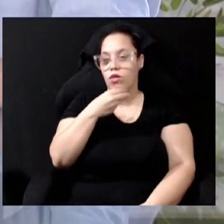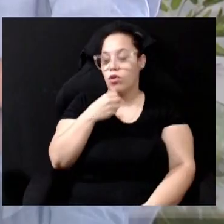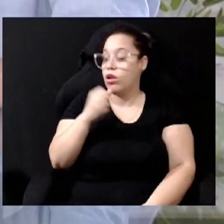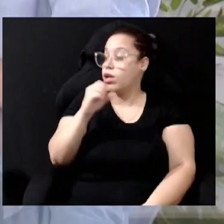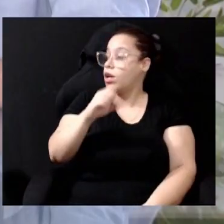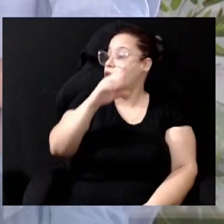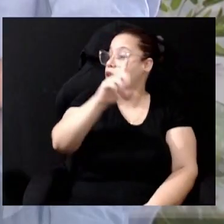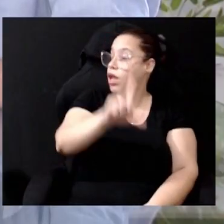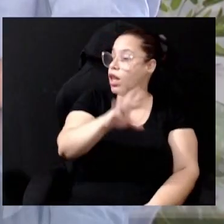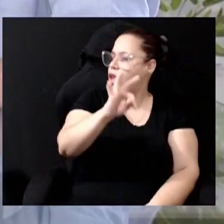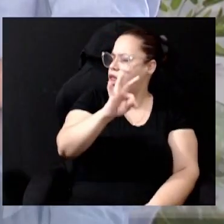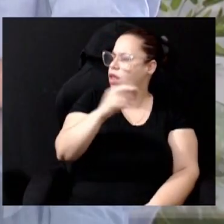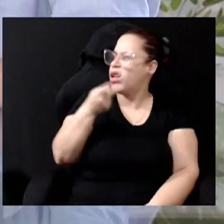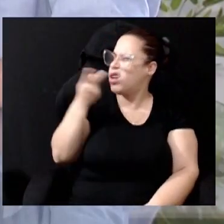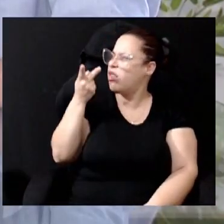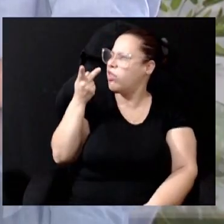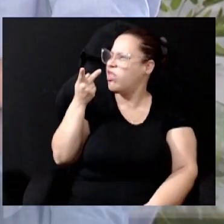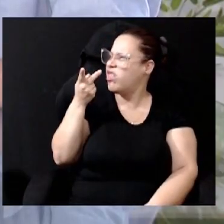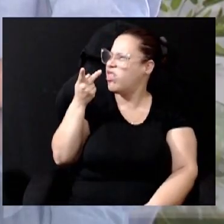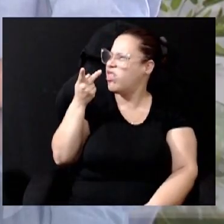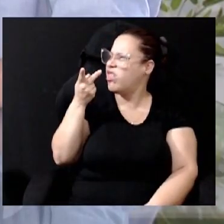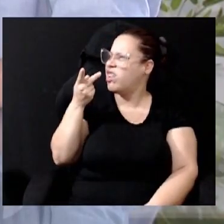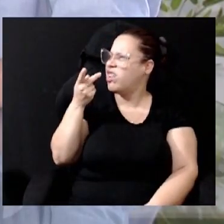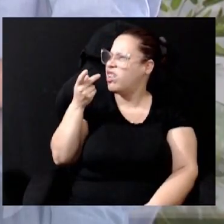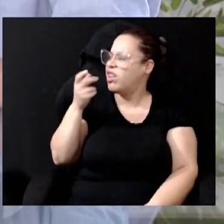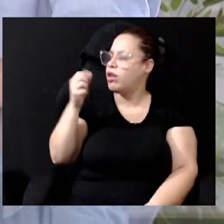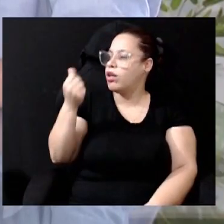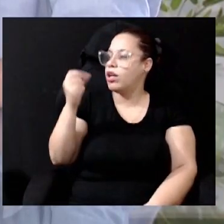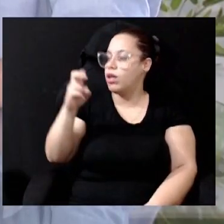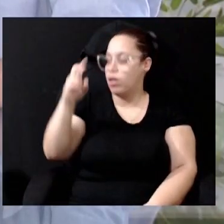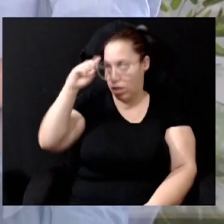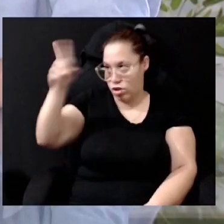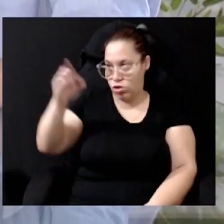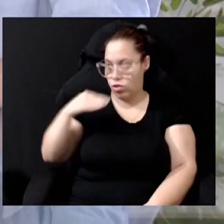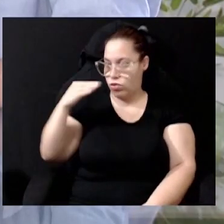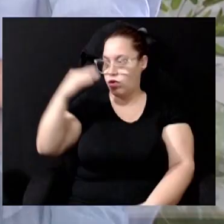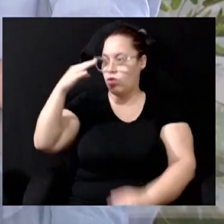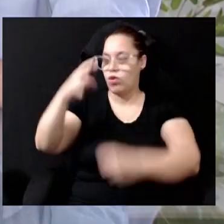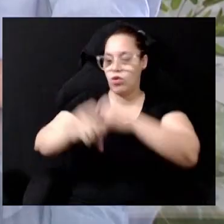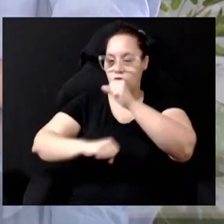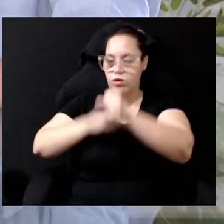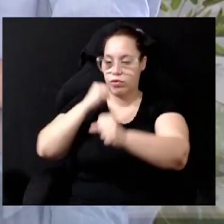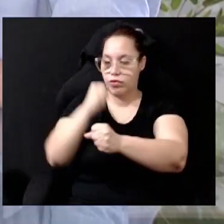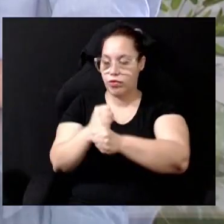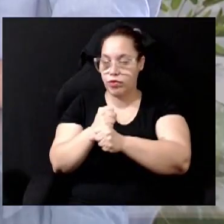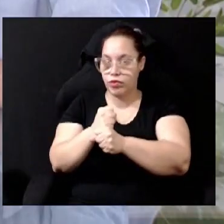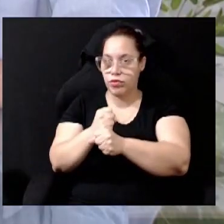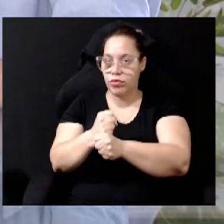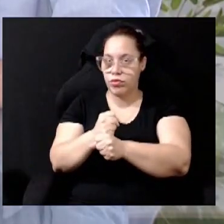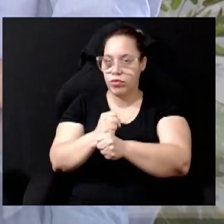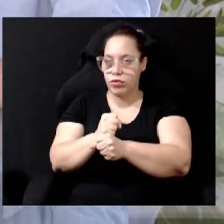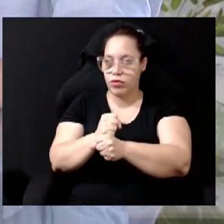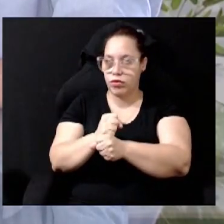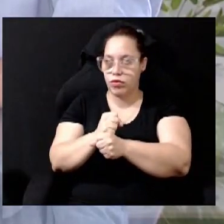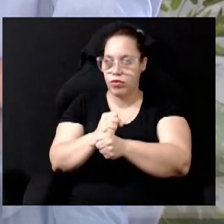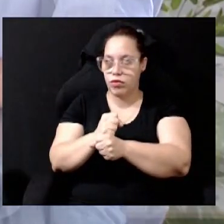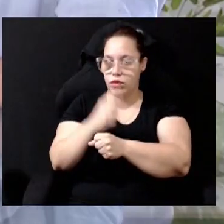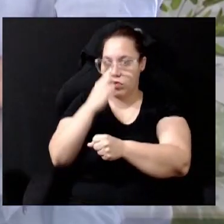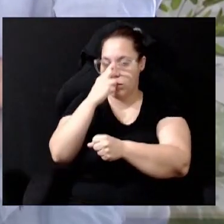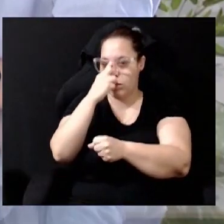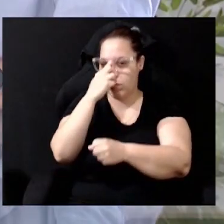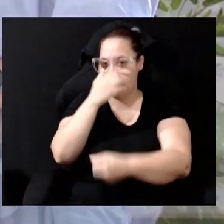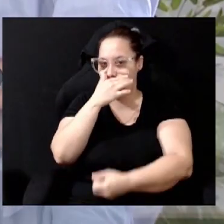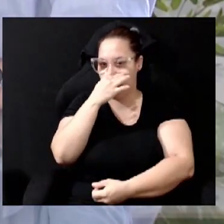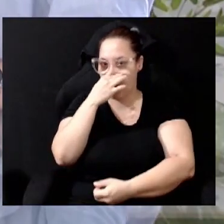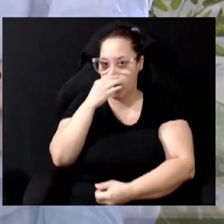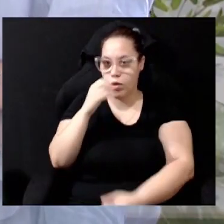falou, e que eles atuaram por 15 dias ou mais durante o ano, né, que eles não tenham sido demitidos por justa causa, né, professor? E